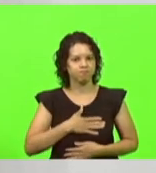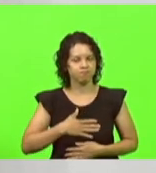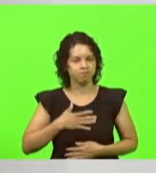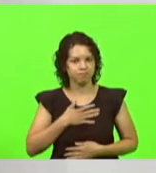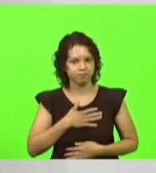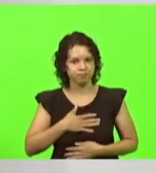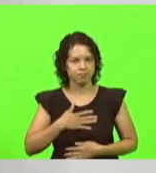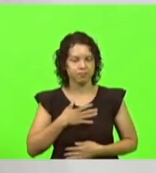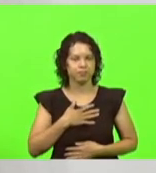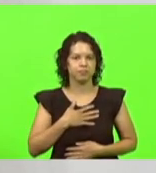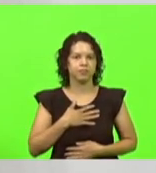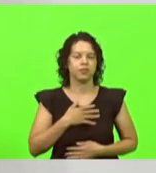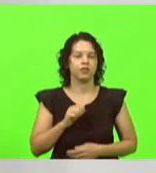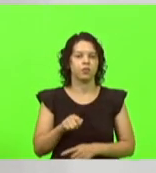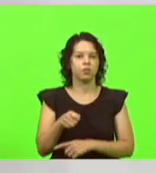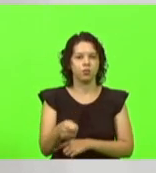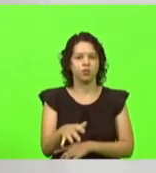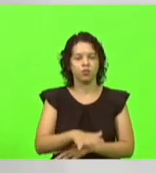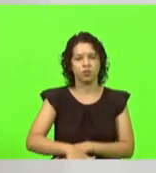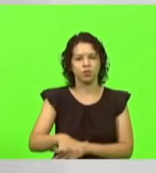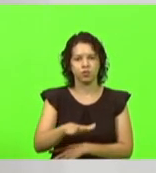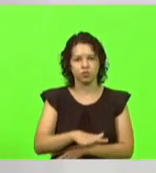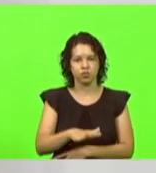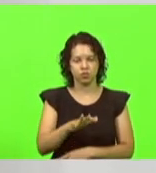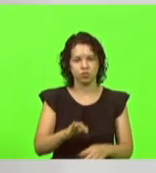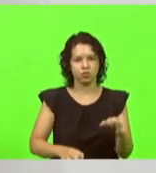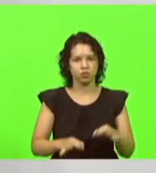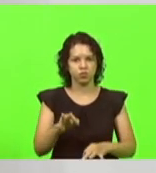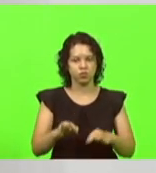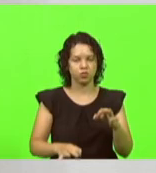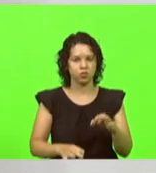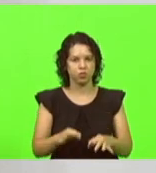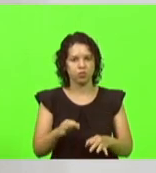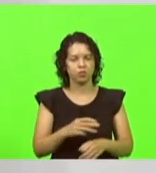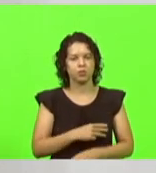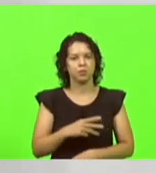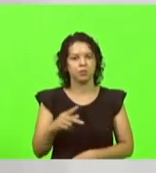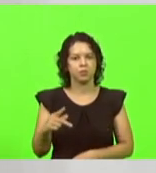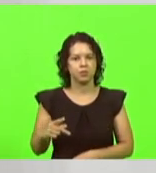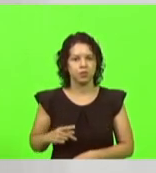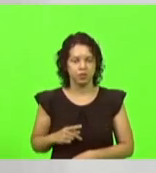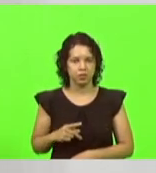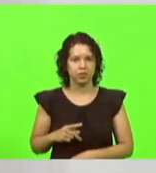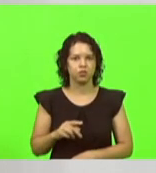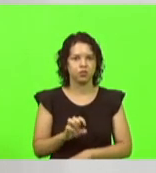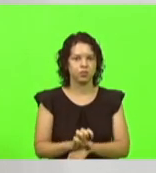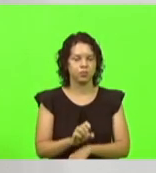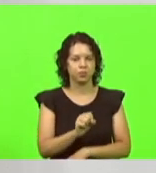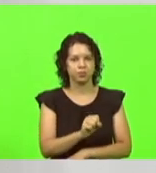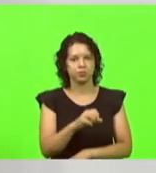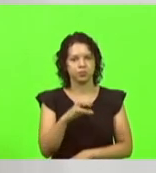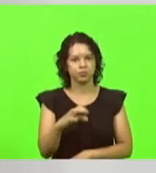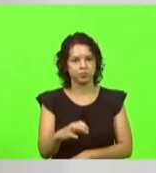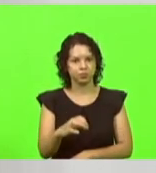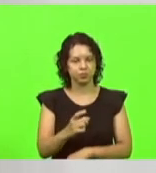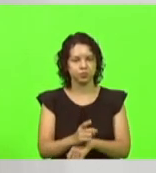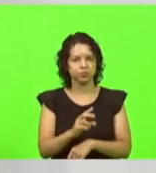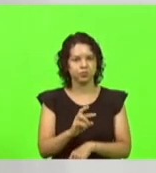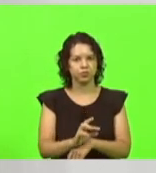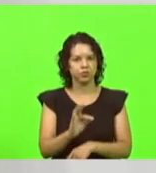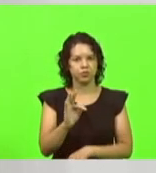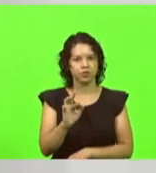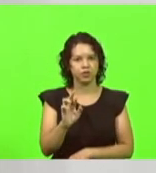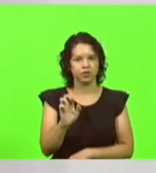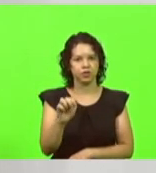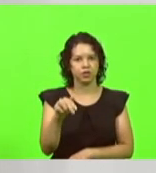nosso Procurador-Geral de Justiça do Ministério Público do Estado de Santa Catarina, doutor Fernando da